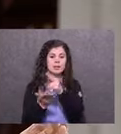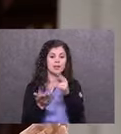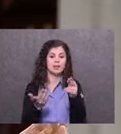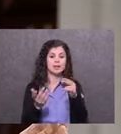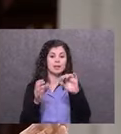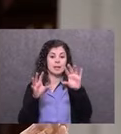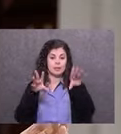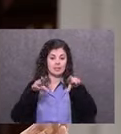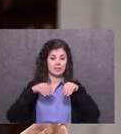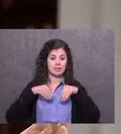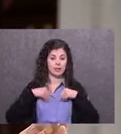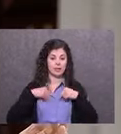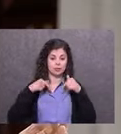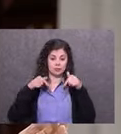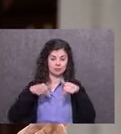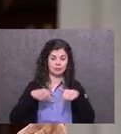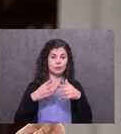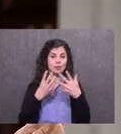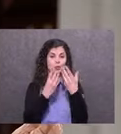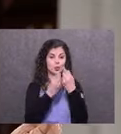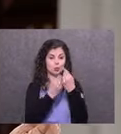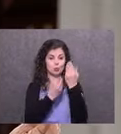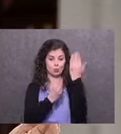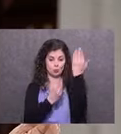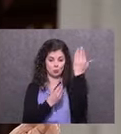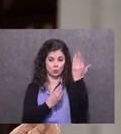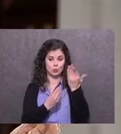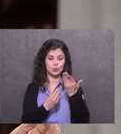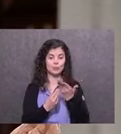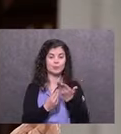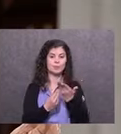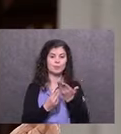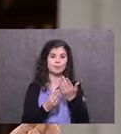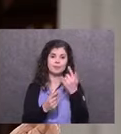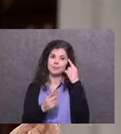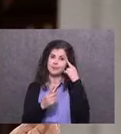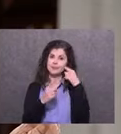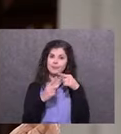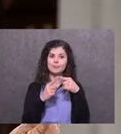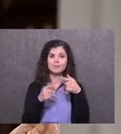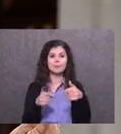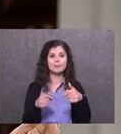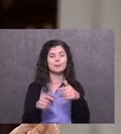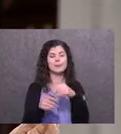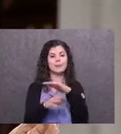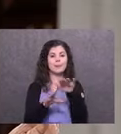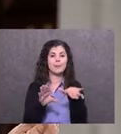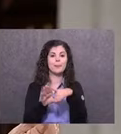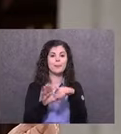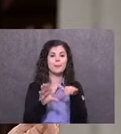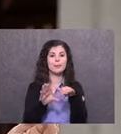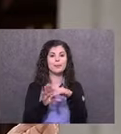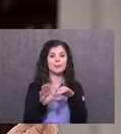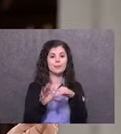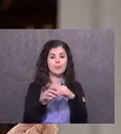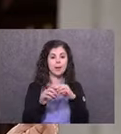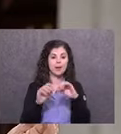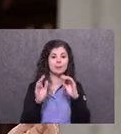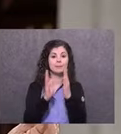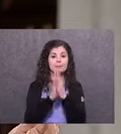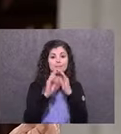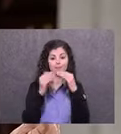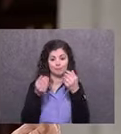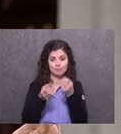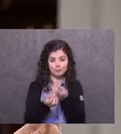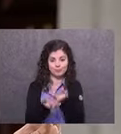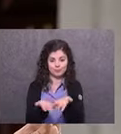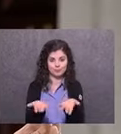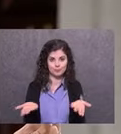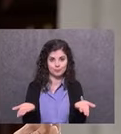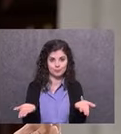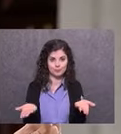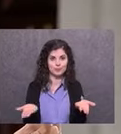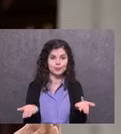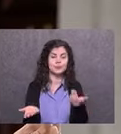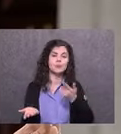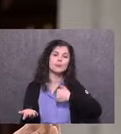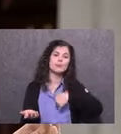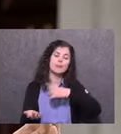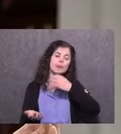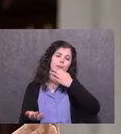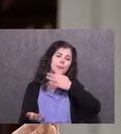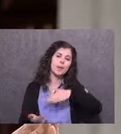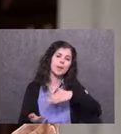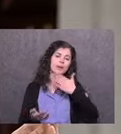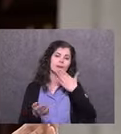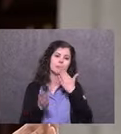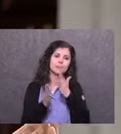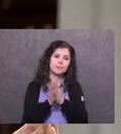à vossa presença para vos servir nestes santos mistérios. E humildemente vos